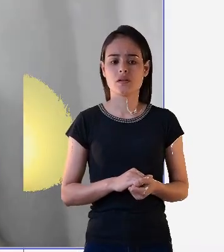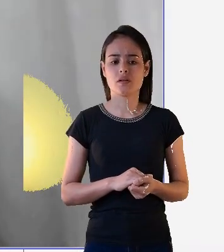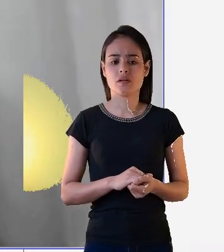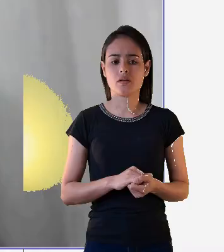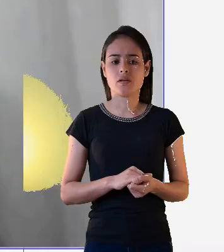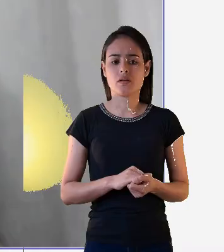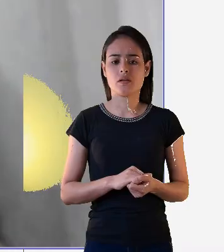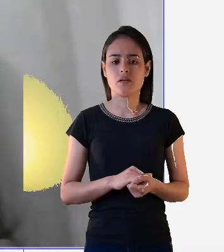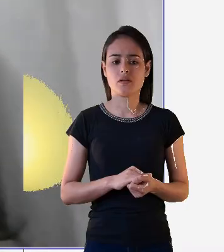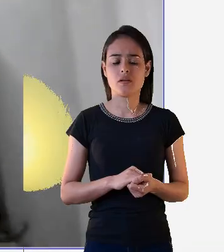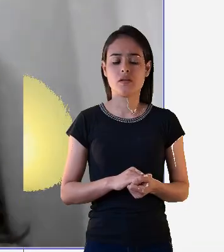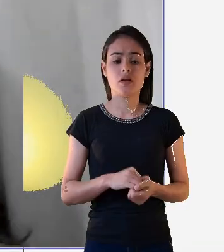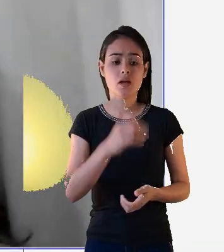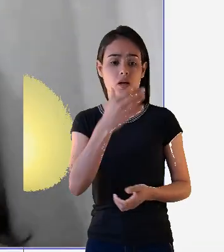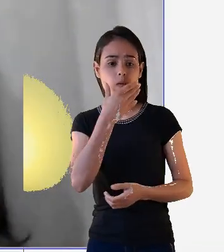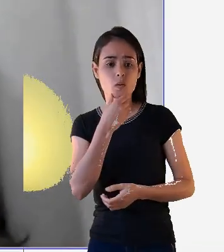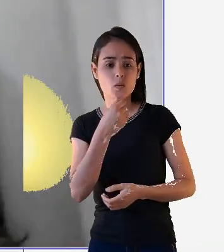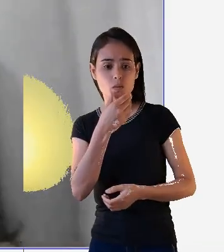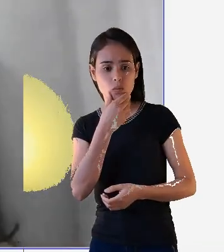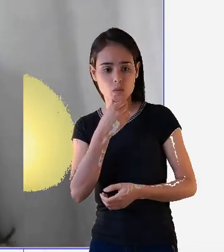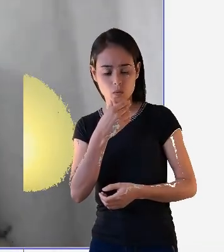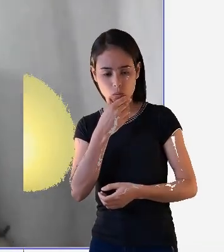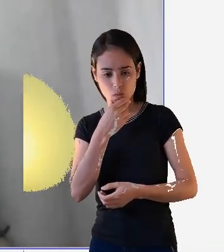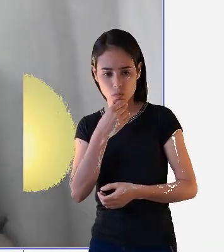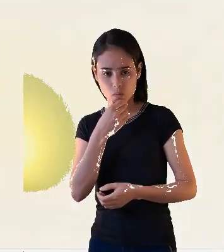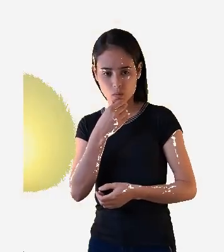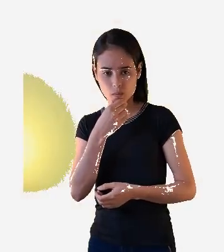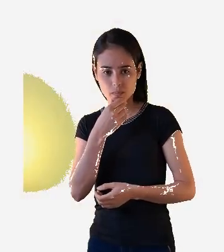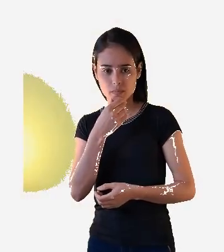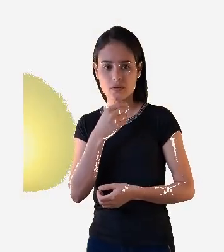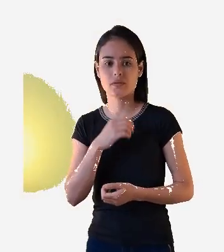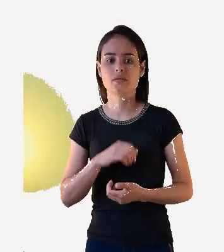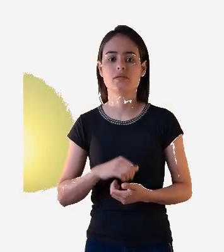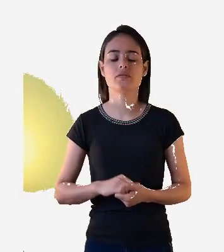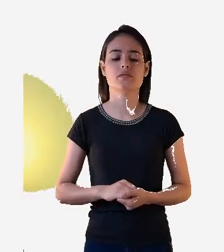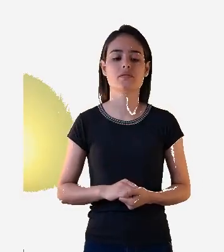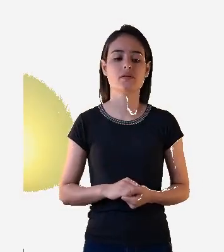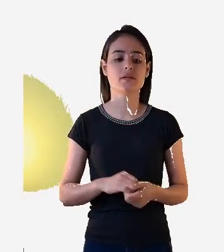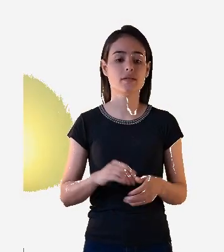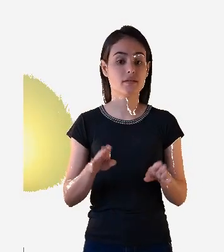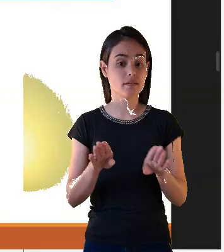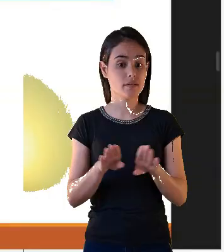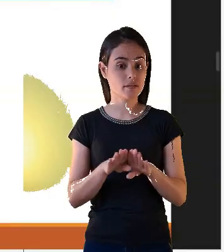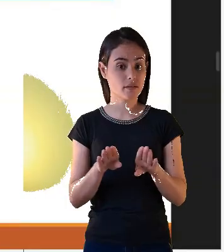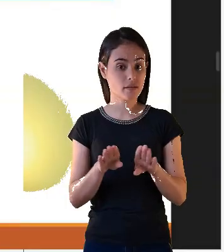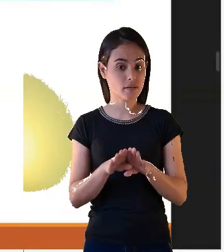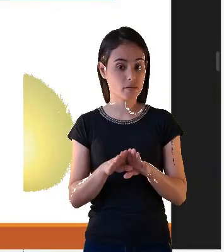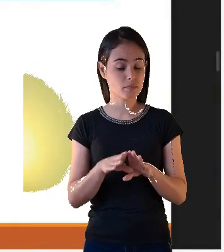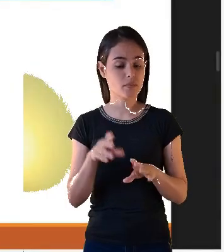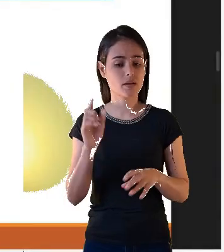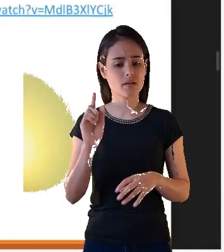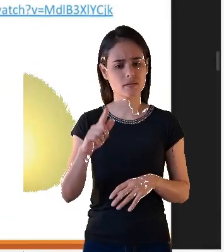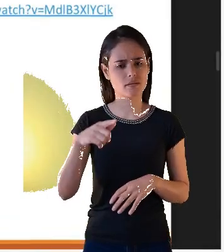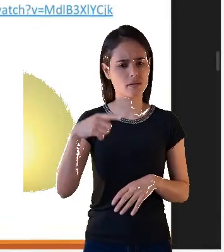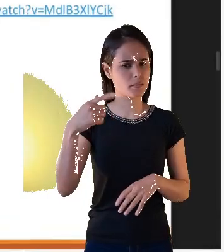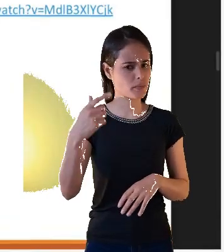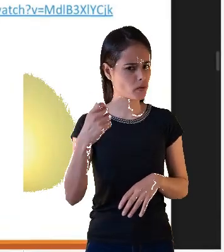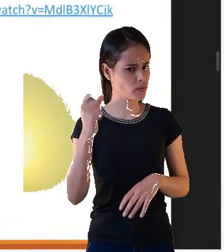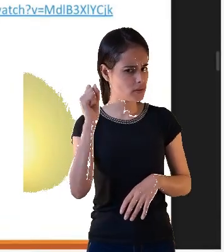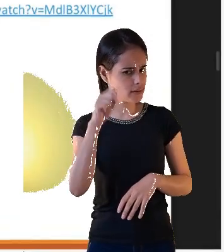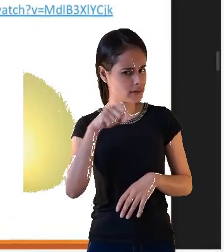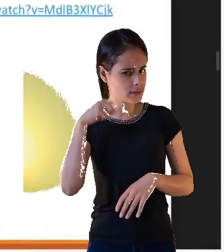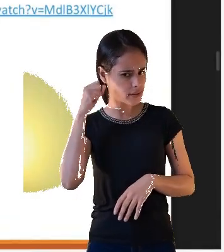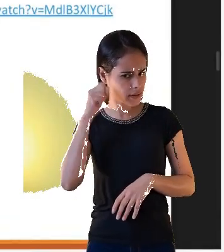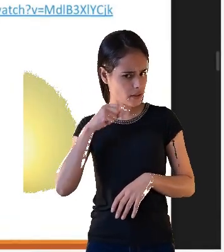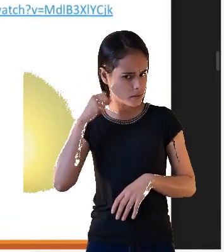dimensão política que tinha em torno do TEM. E o Abdias, ele se tornou também